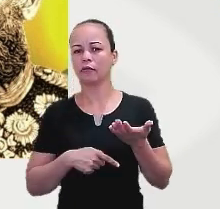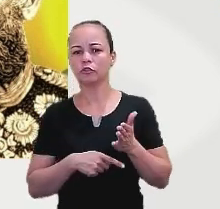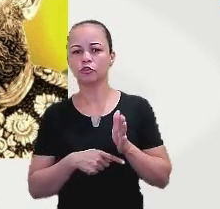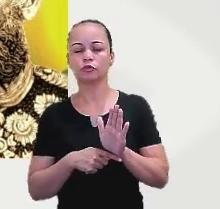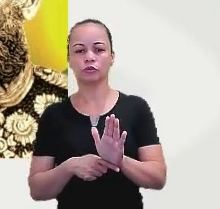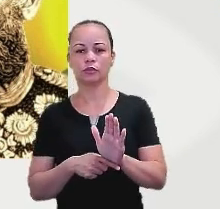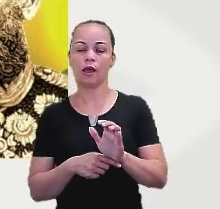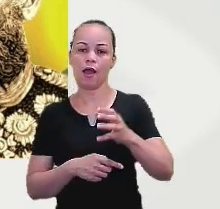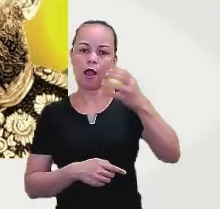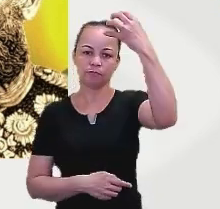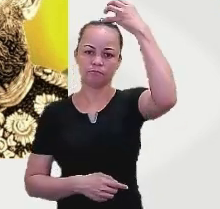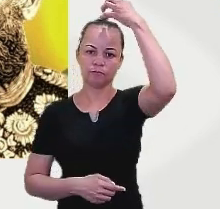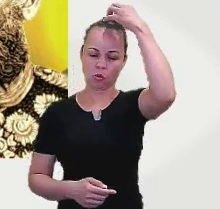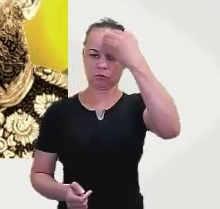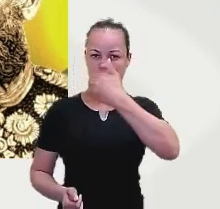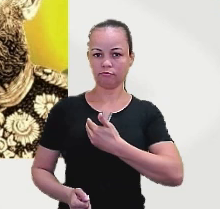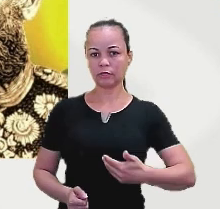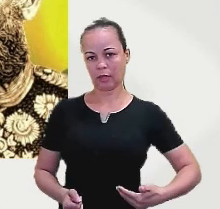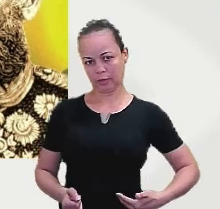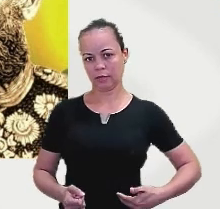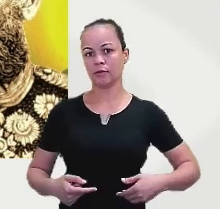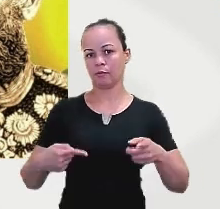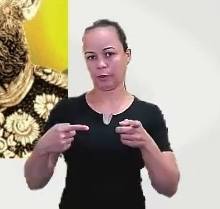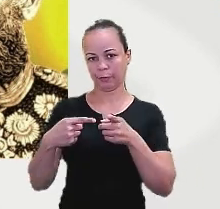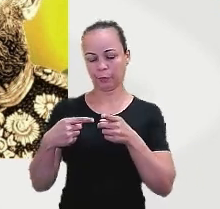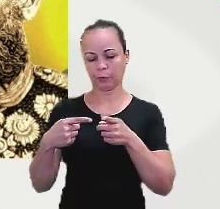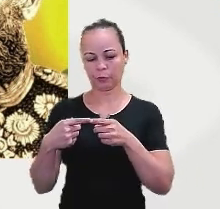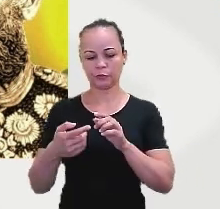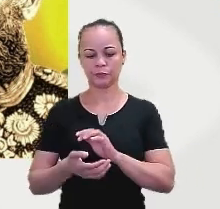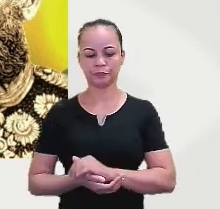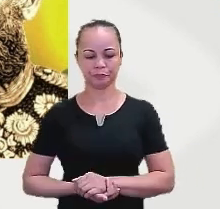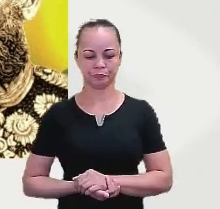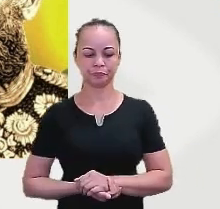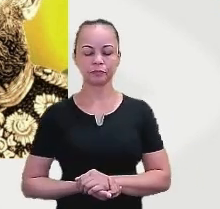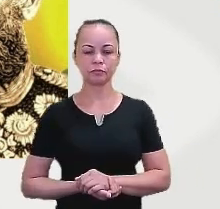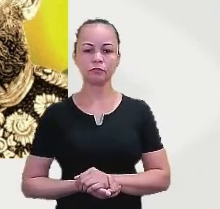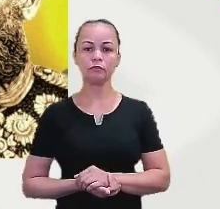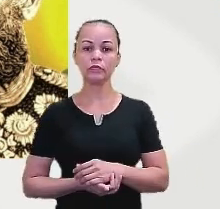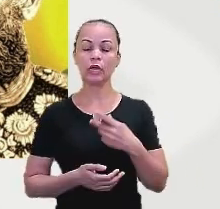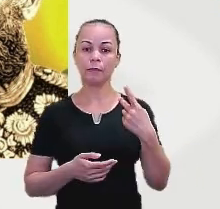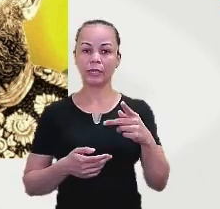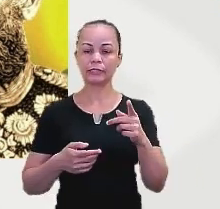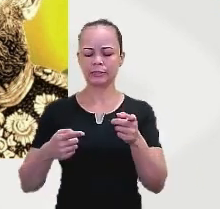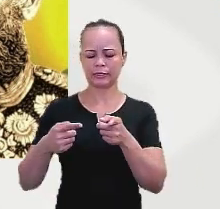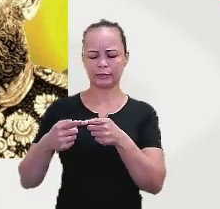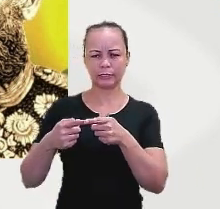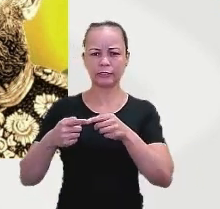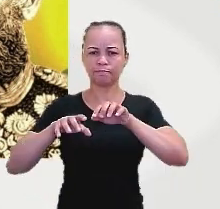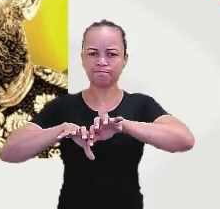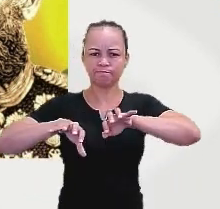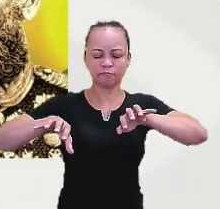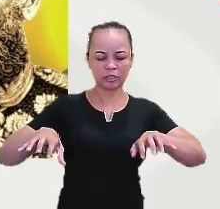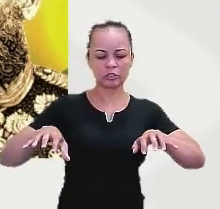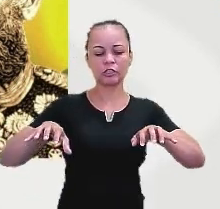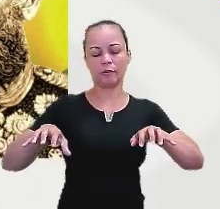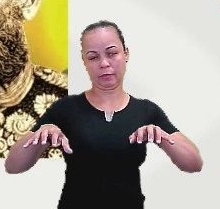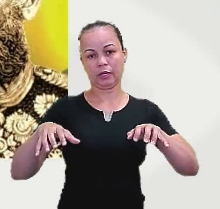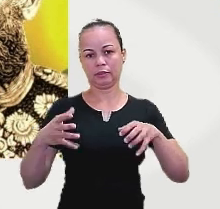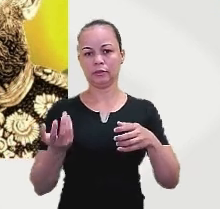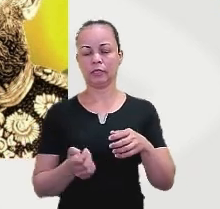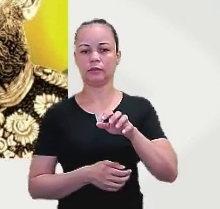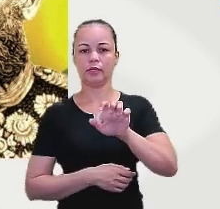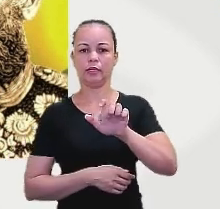da monarquia, é um ponto. Aí, a partir dessa crise, desse afastamento das